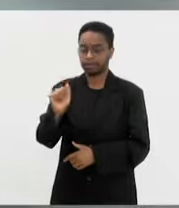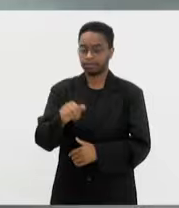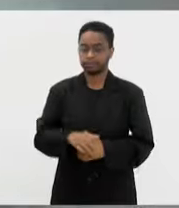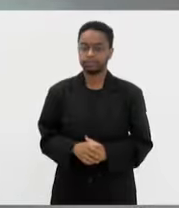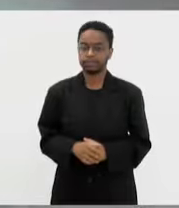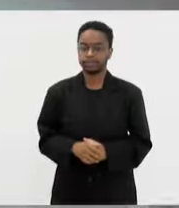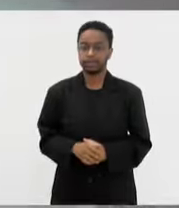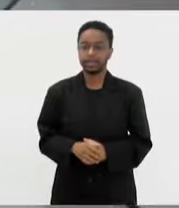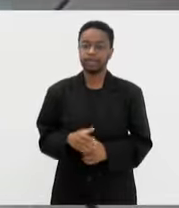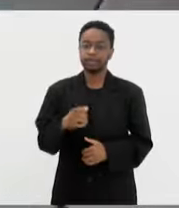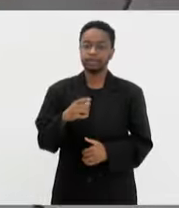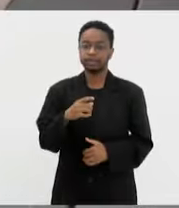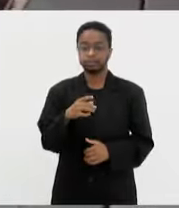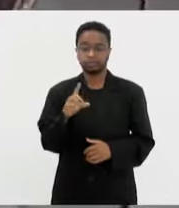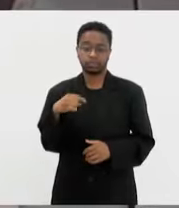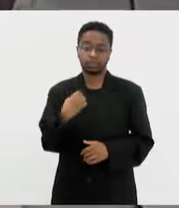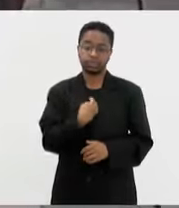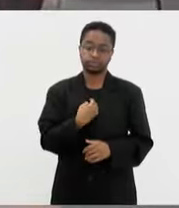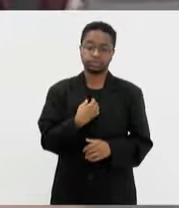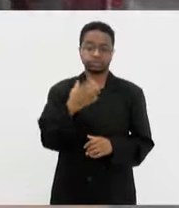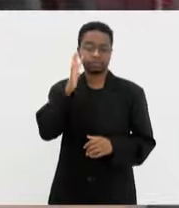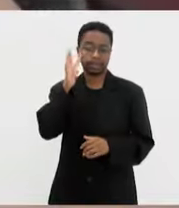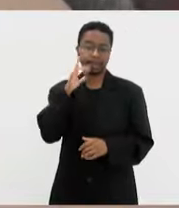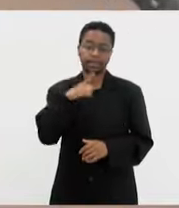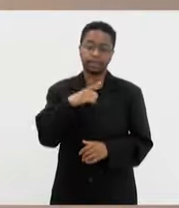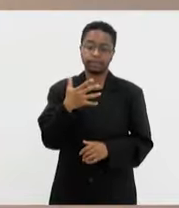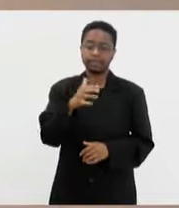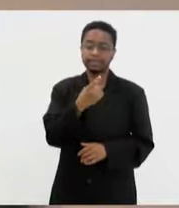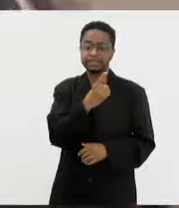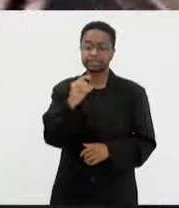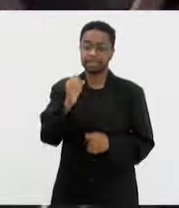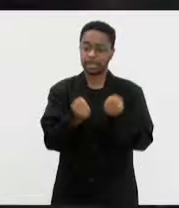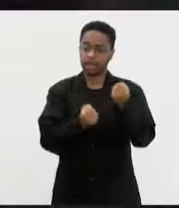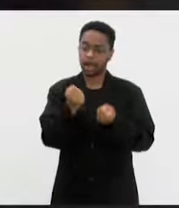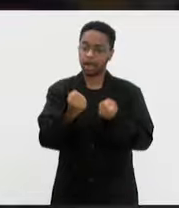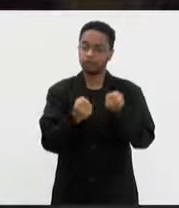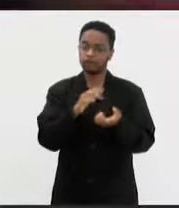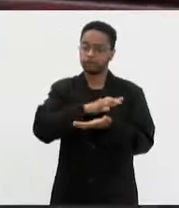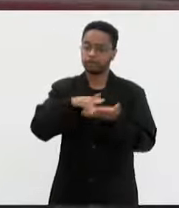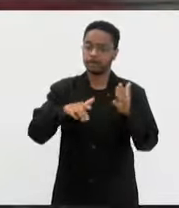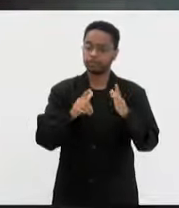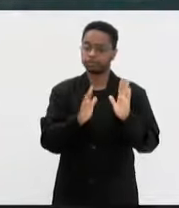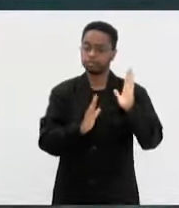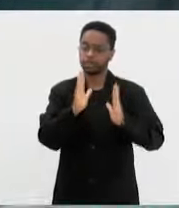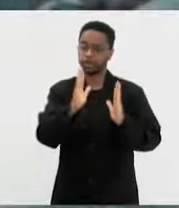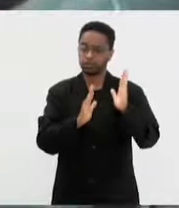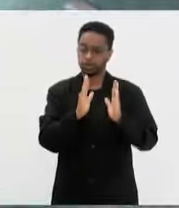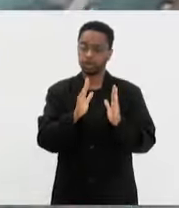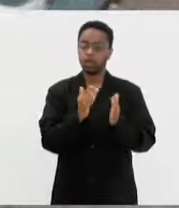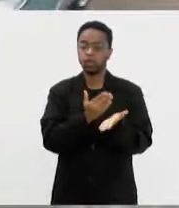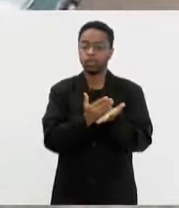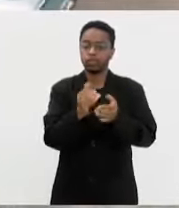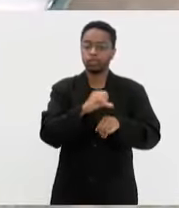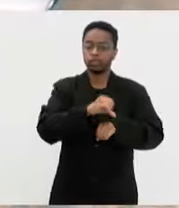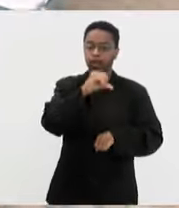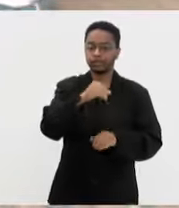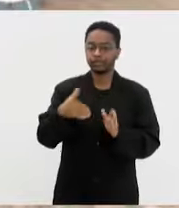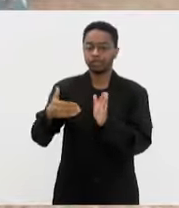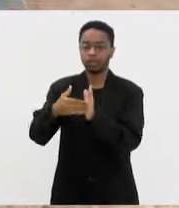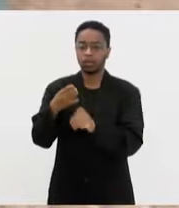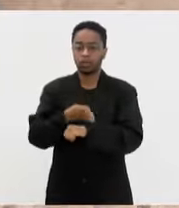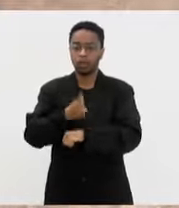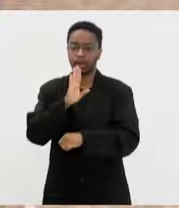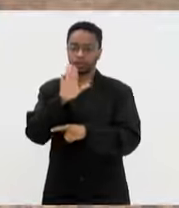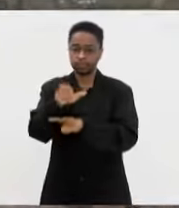São esperados mais de 100 carros de diversas marcas e décadas. A exposição começa às 9 da manhã e vai até às 4 da tarde.